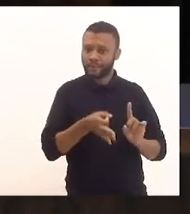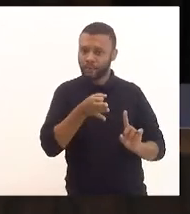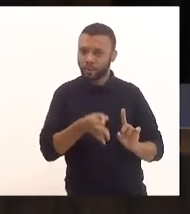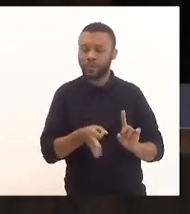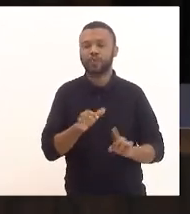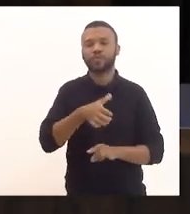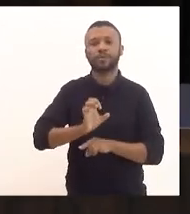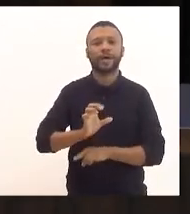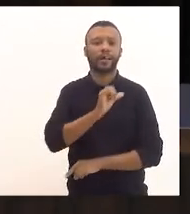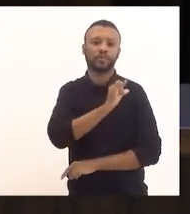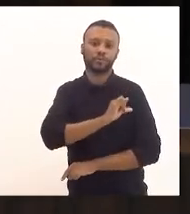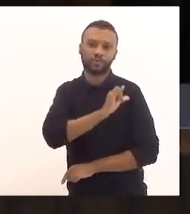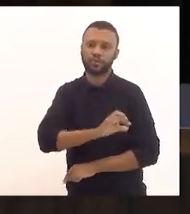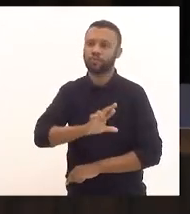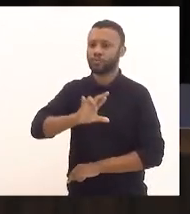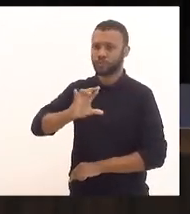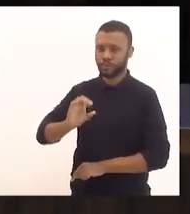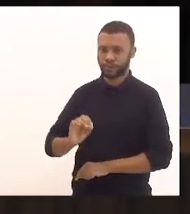Estado do Rio de Janeiro